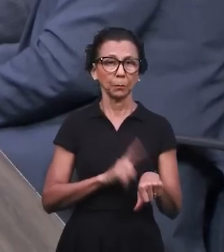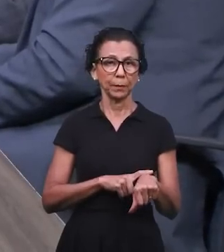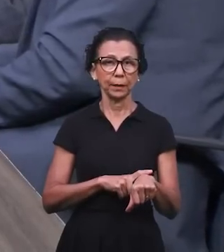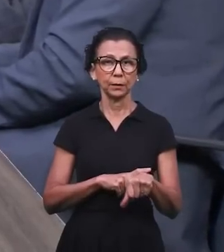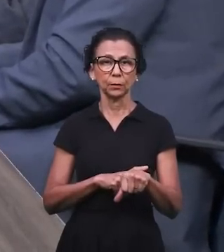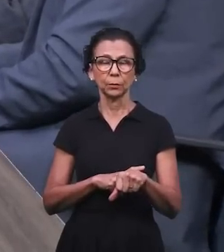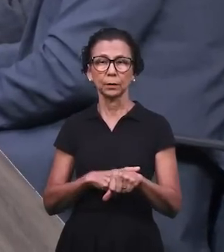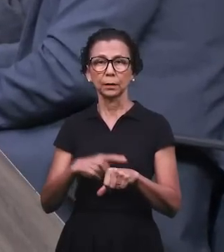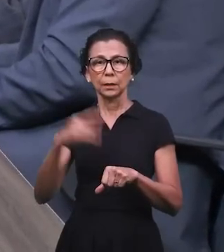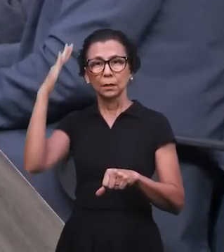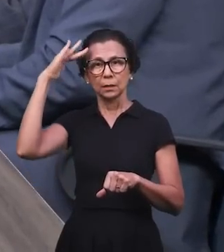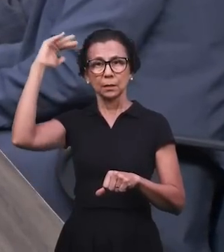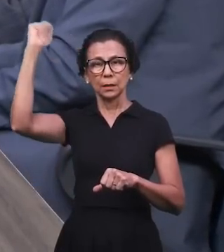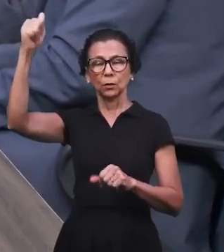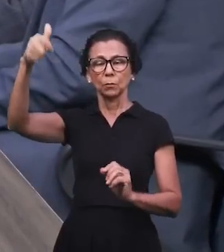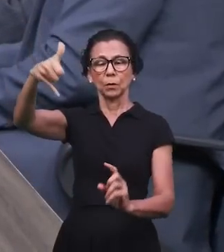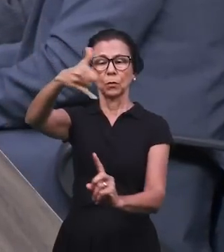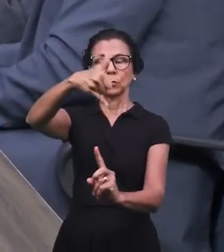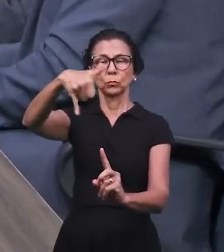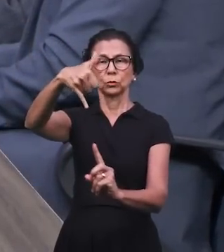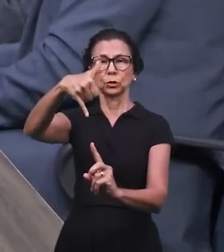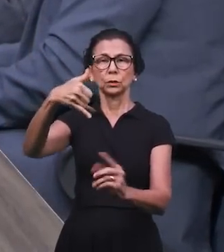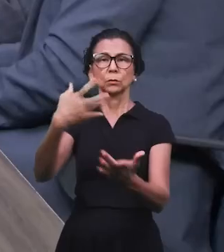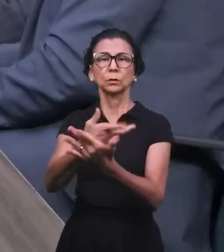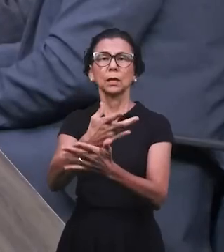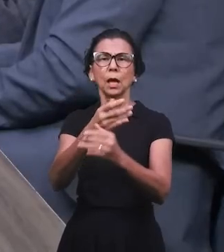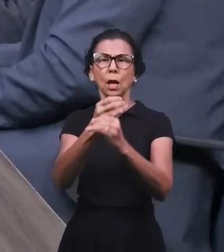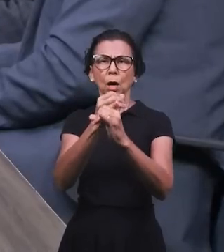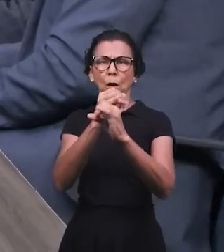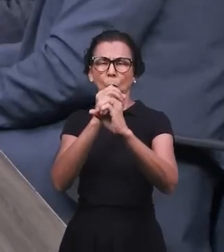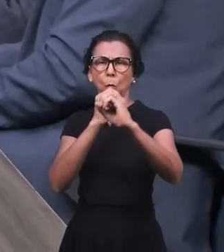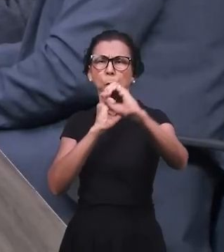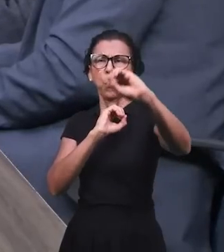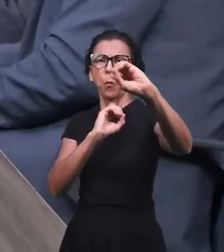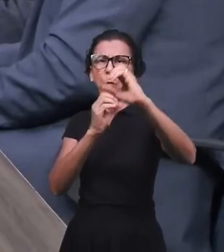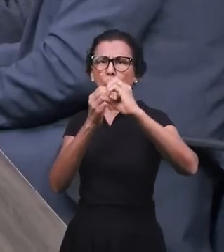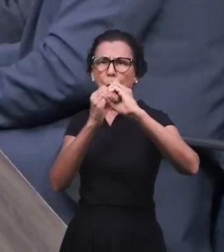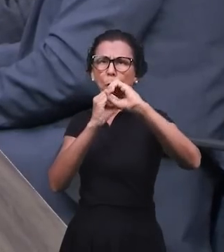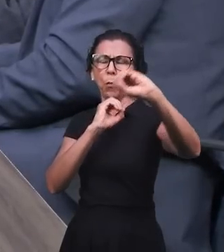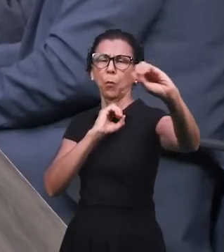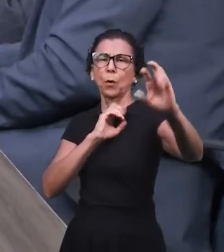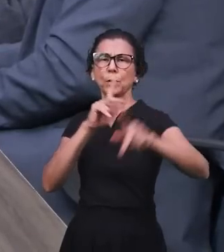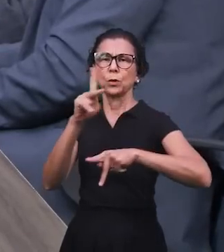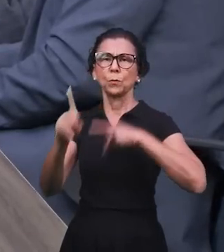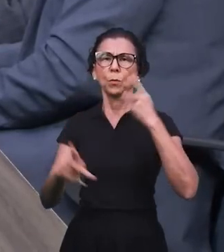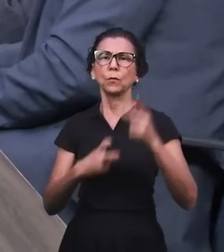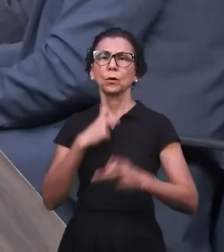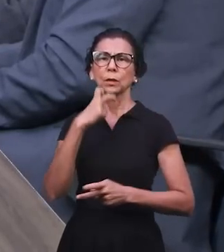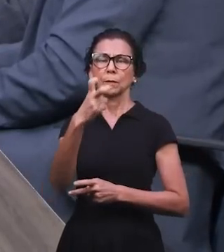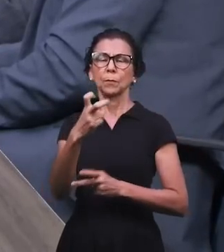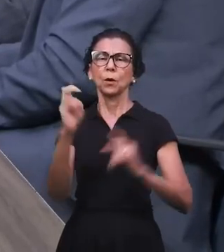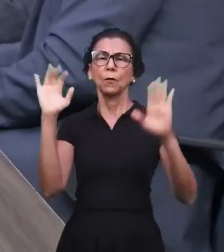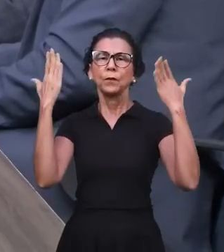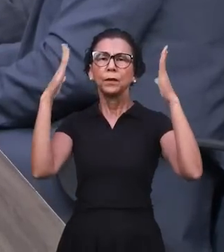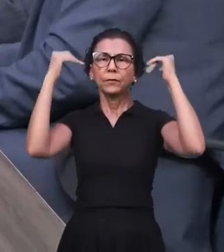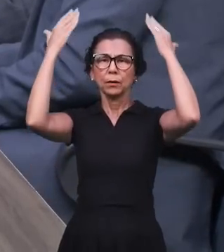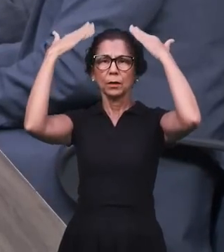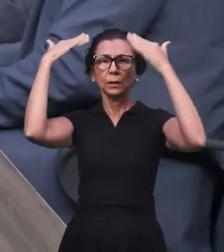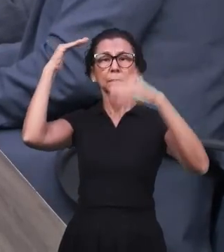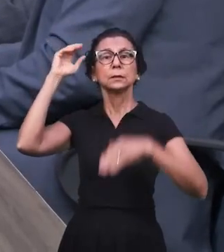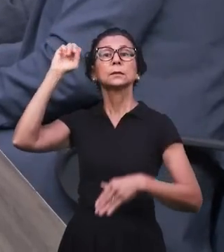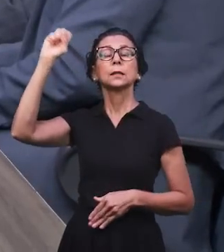soou e o povo clamou: viva o rei Salomão. Pode ir passando. O que aconteceu com esse toque de trombeta e o